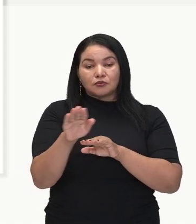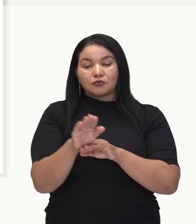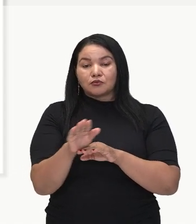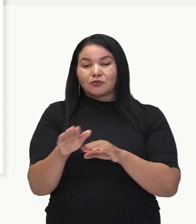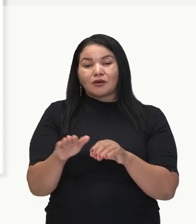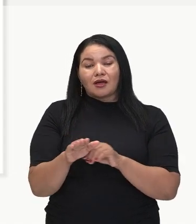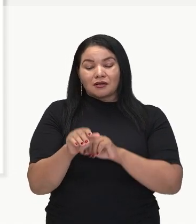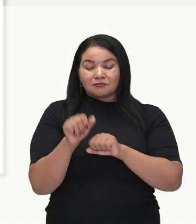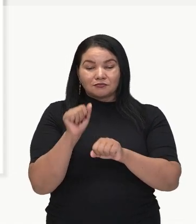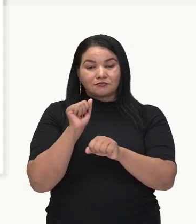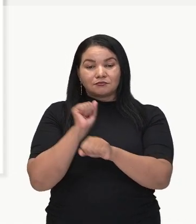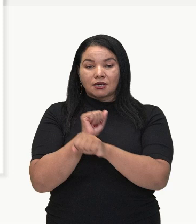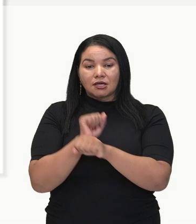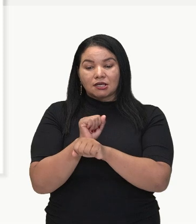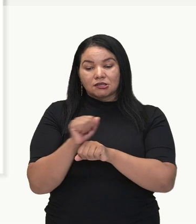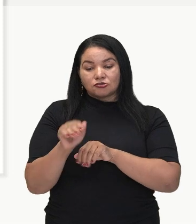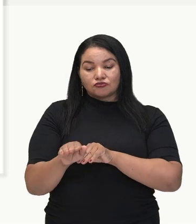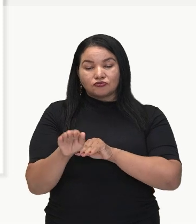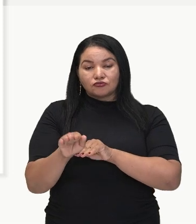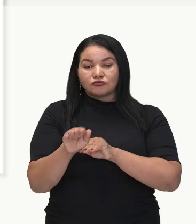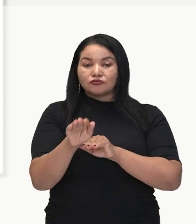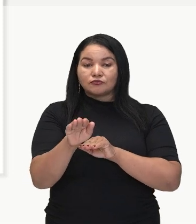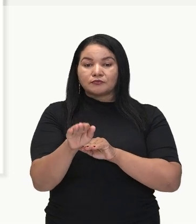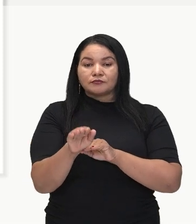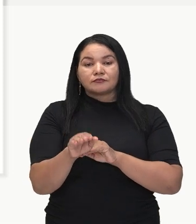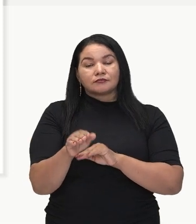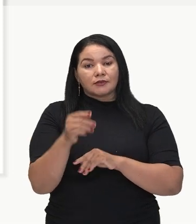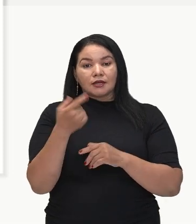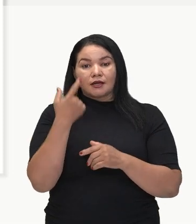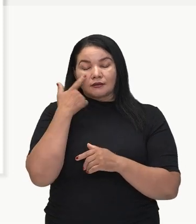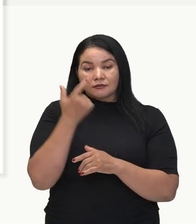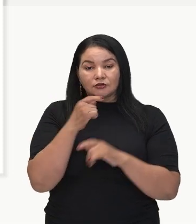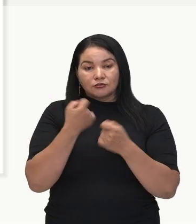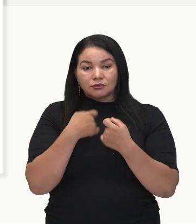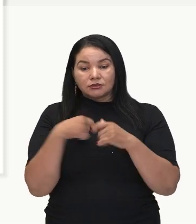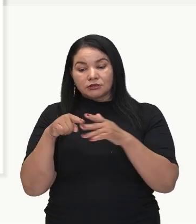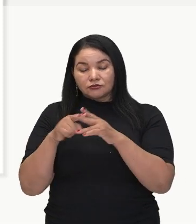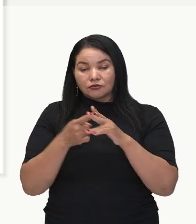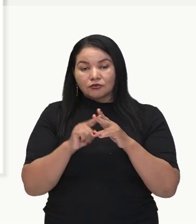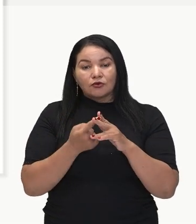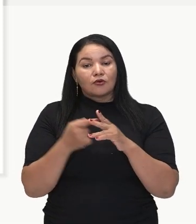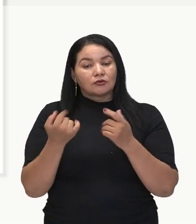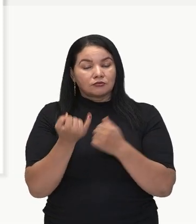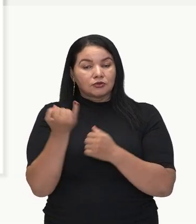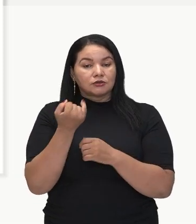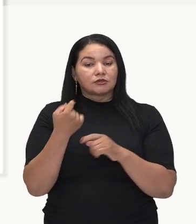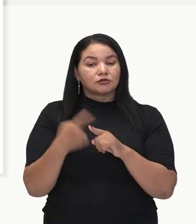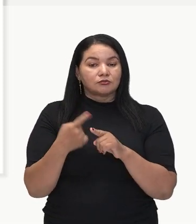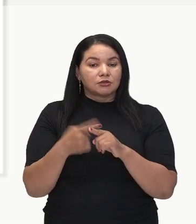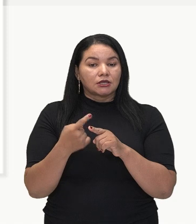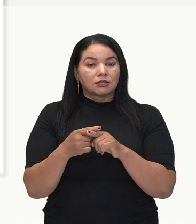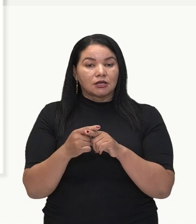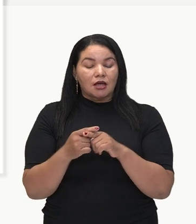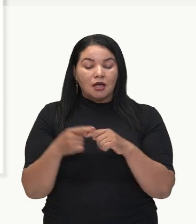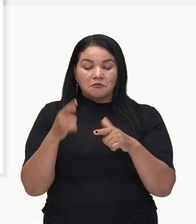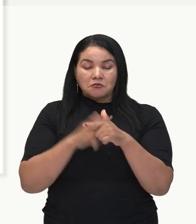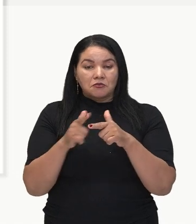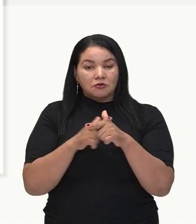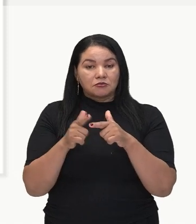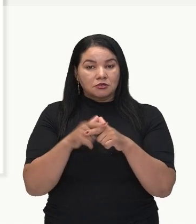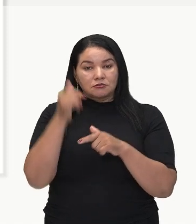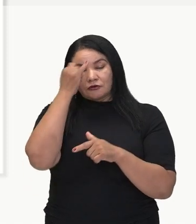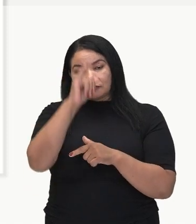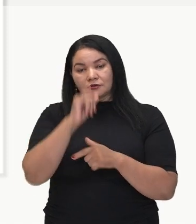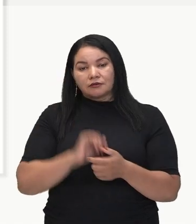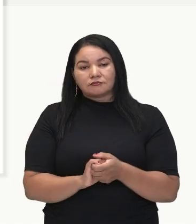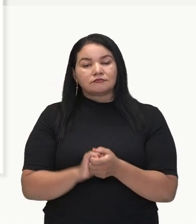na manutenção dos veículos para evitar situações similares. Muito bem. Então, notaram aí uma das